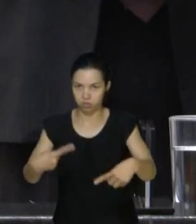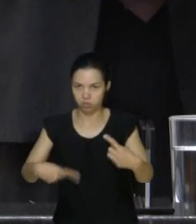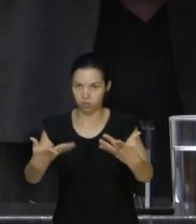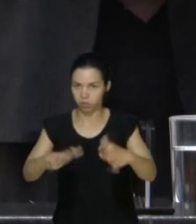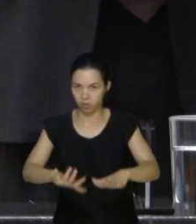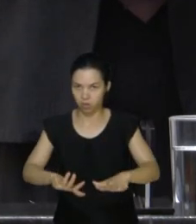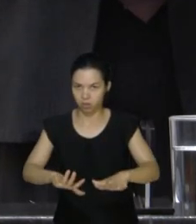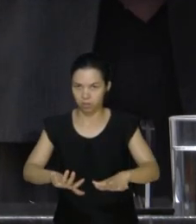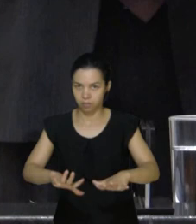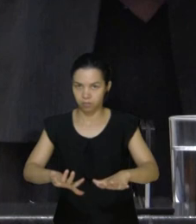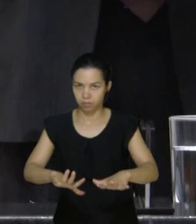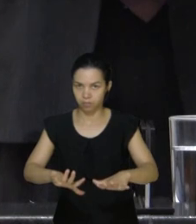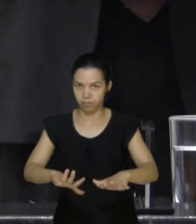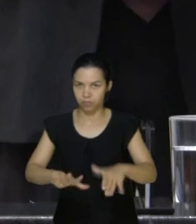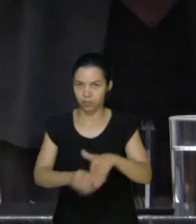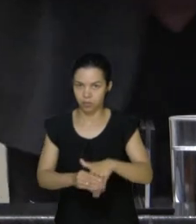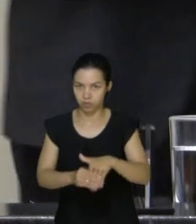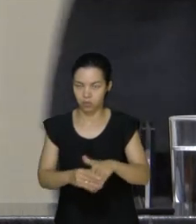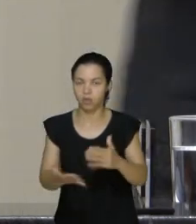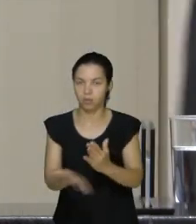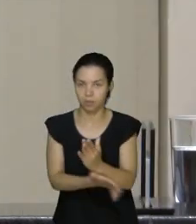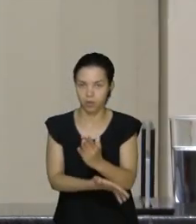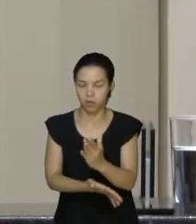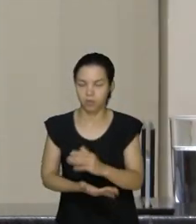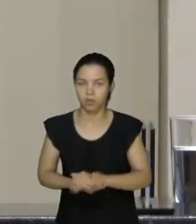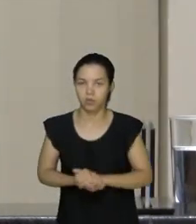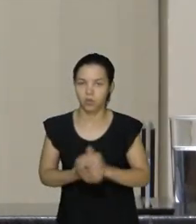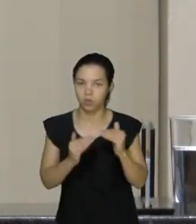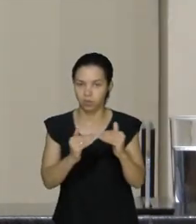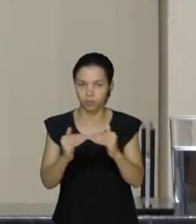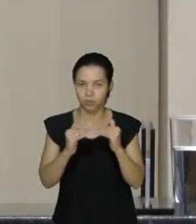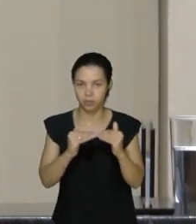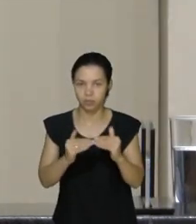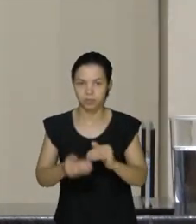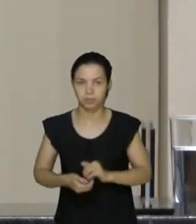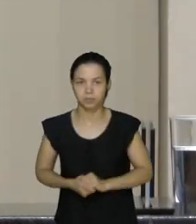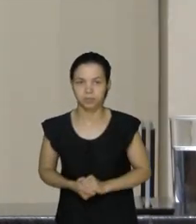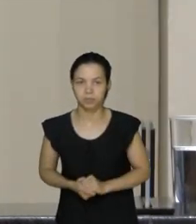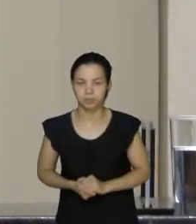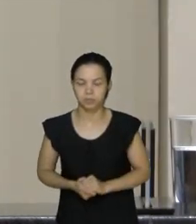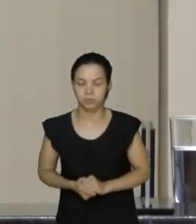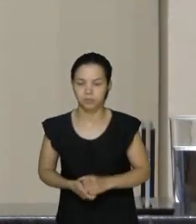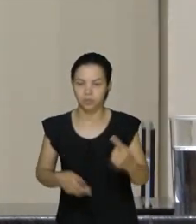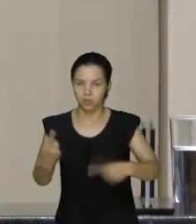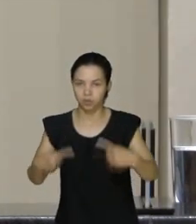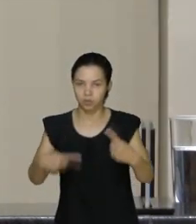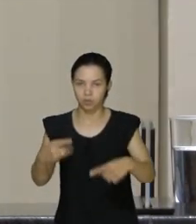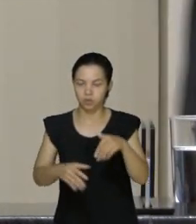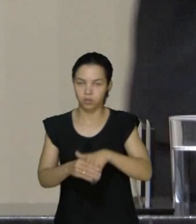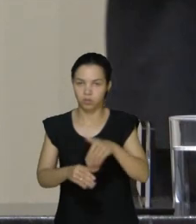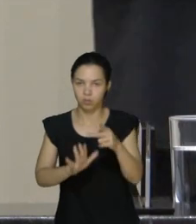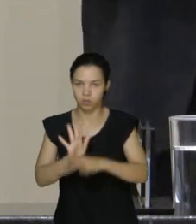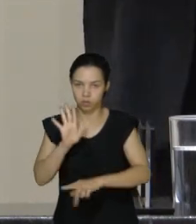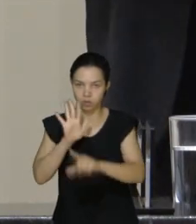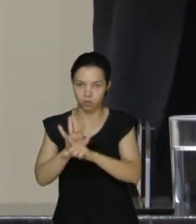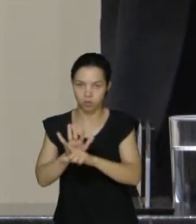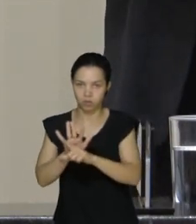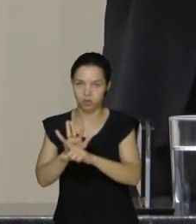votação, está aprovado por unanimidade. Em discussão e votação, projeto de lei